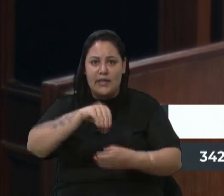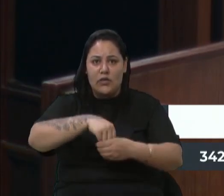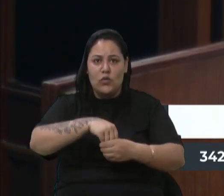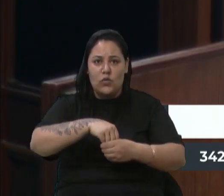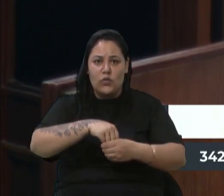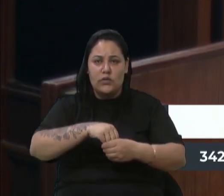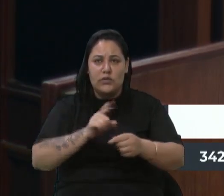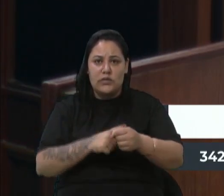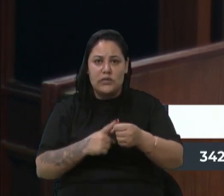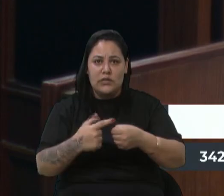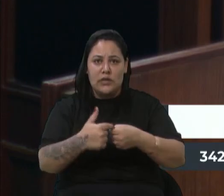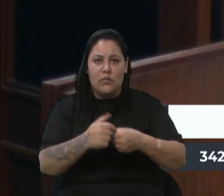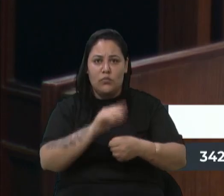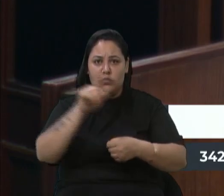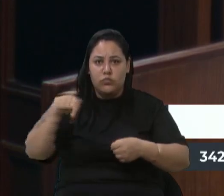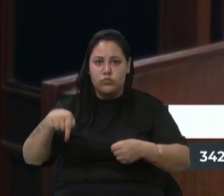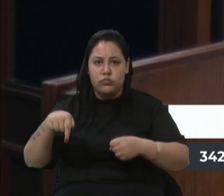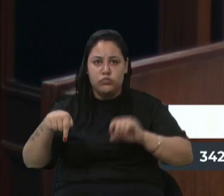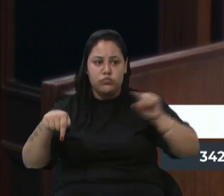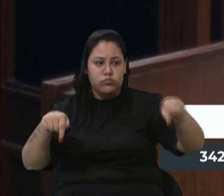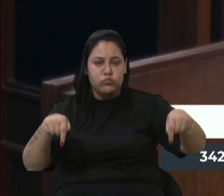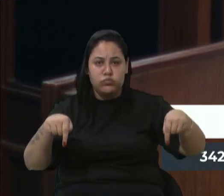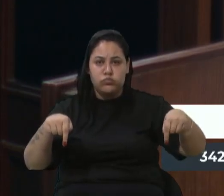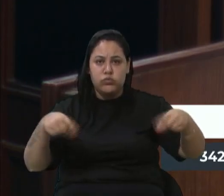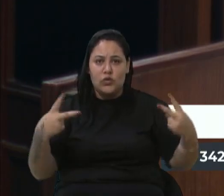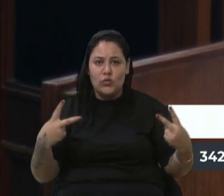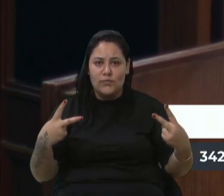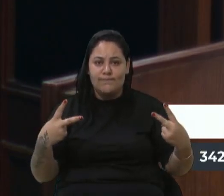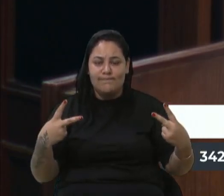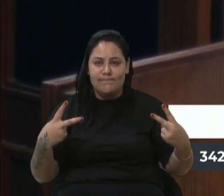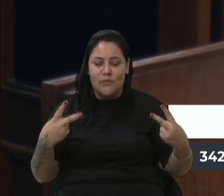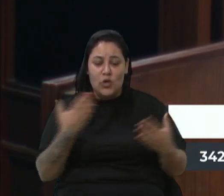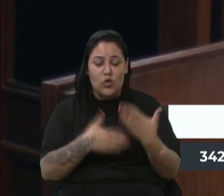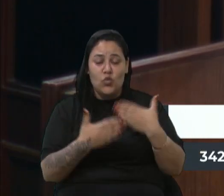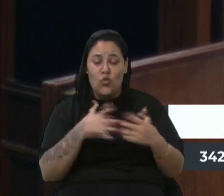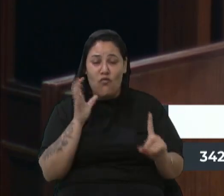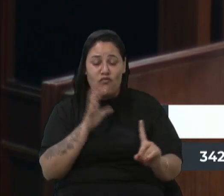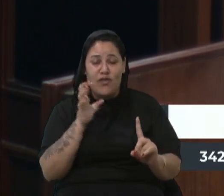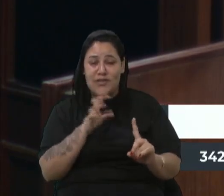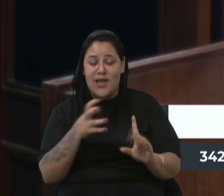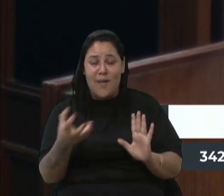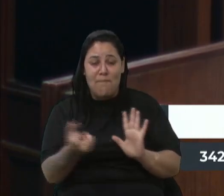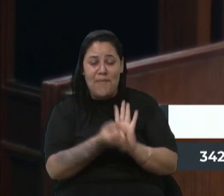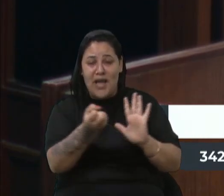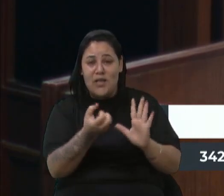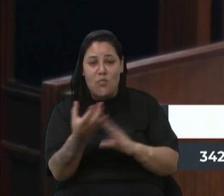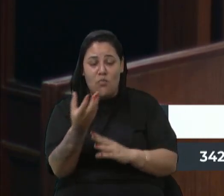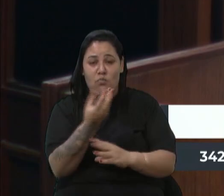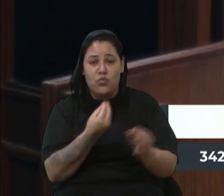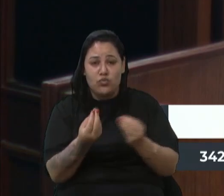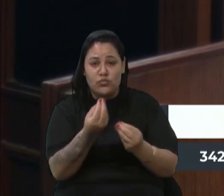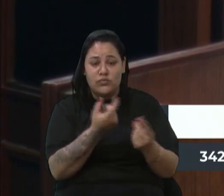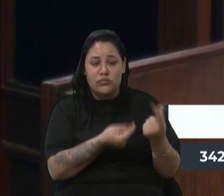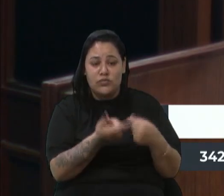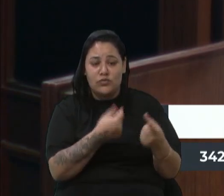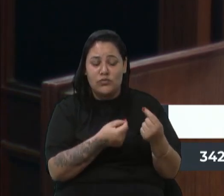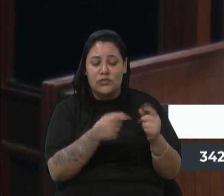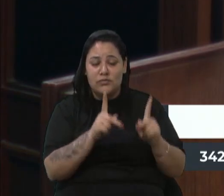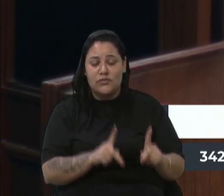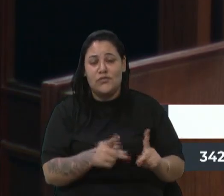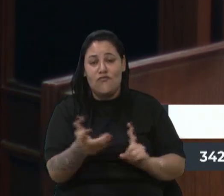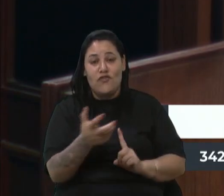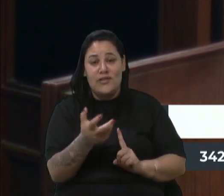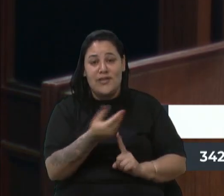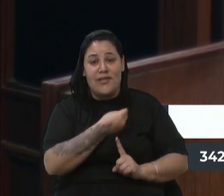praticamente cidades, entre Bom Princípio e São Sebastião do Caí. Tudo isso impacta e muito na economia das pessoas. E tudo isso a